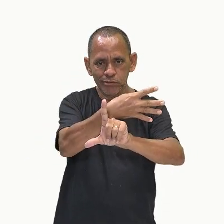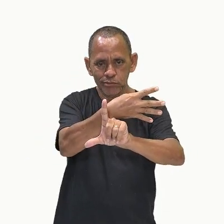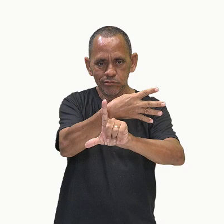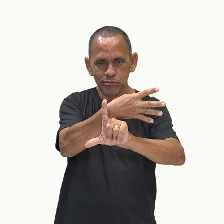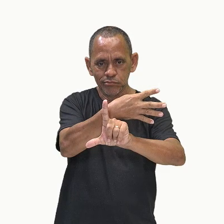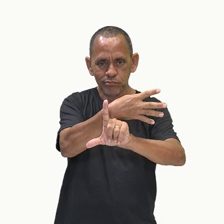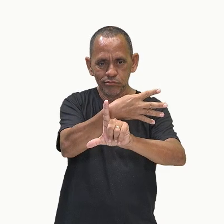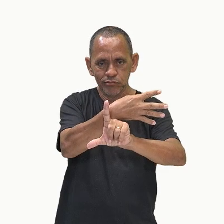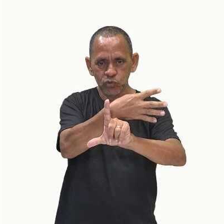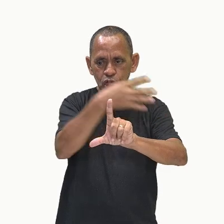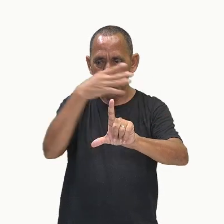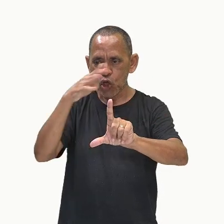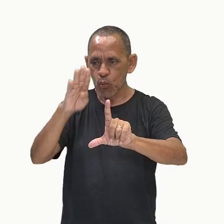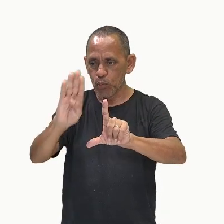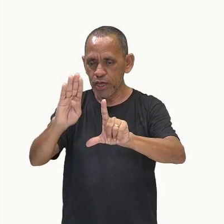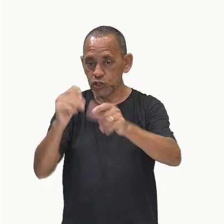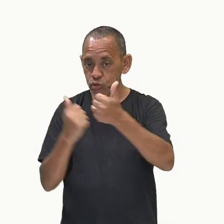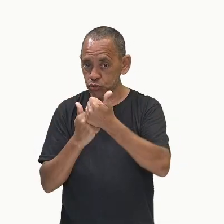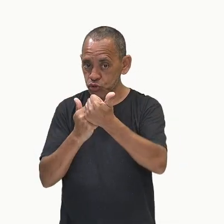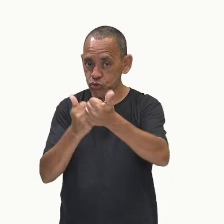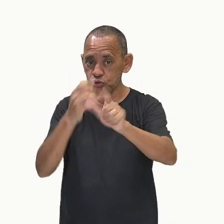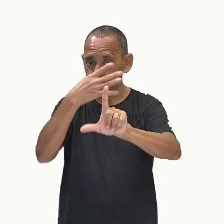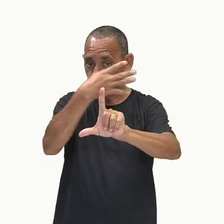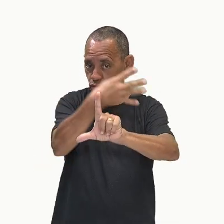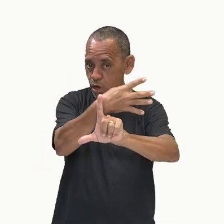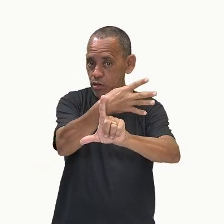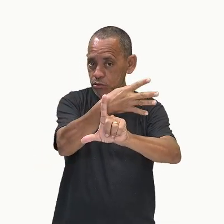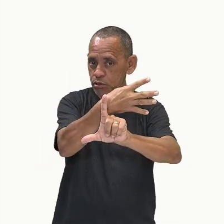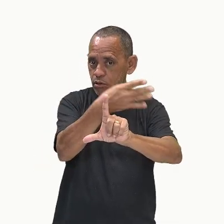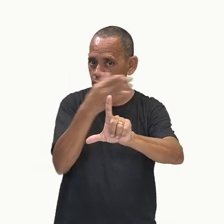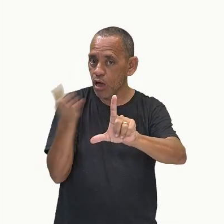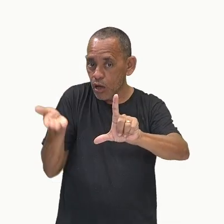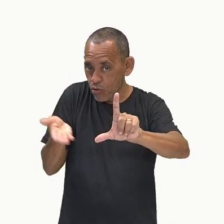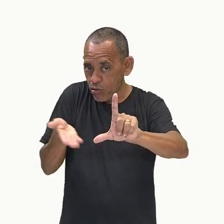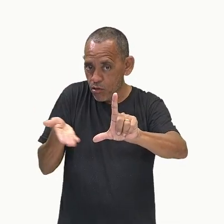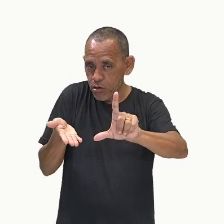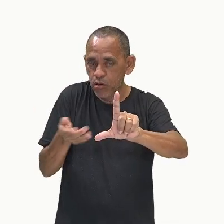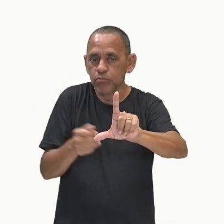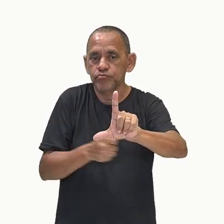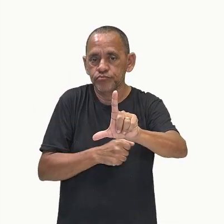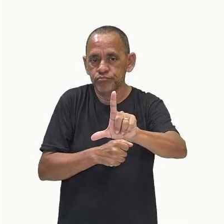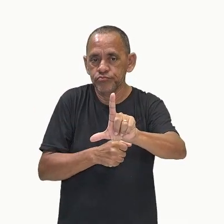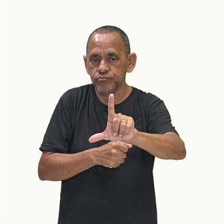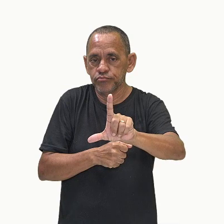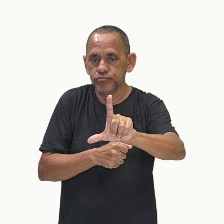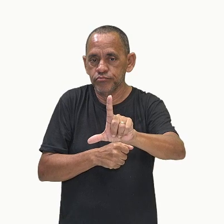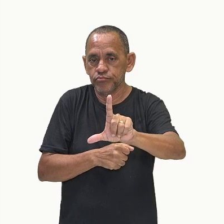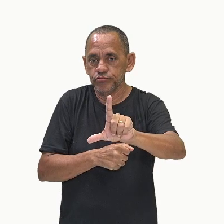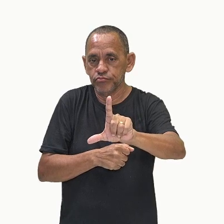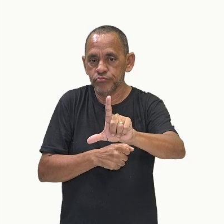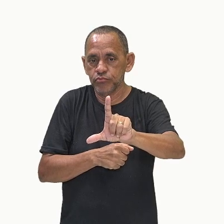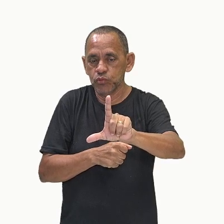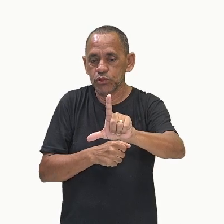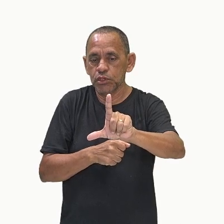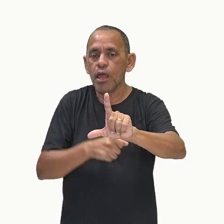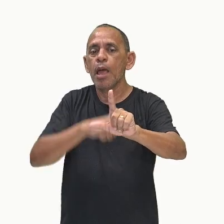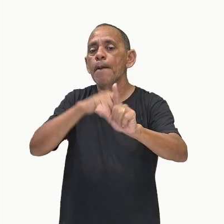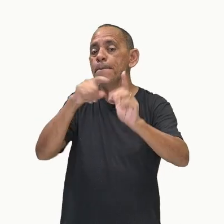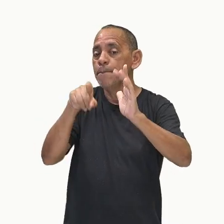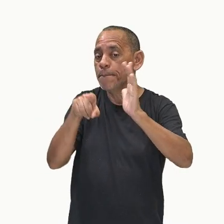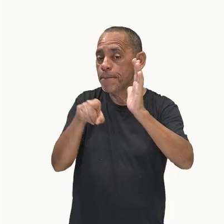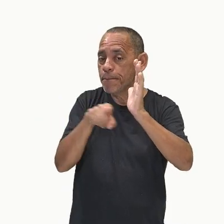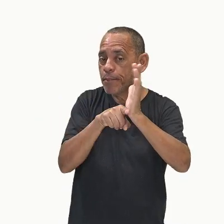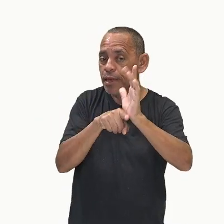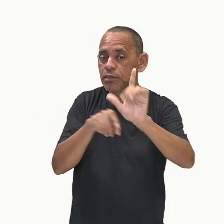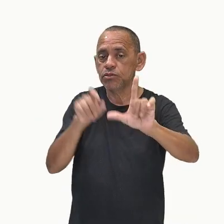isso que onde tinha y índice B, foi substituído por 4. Menos, está